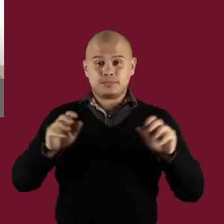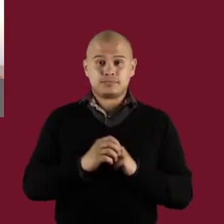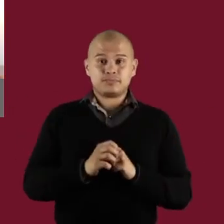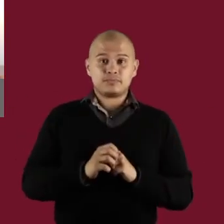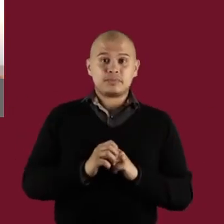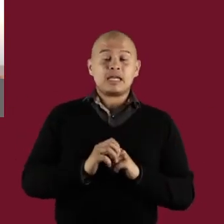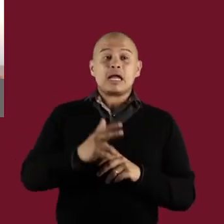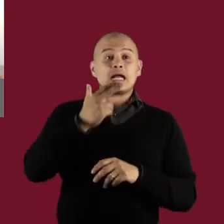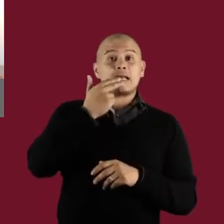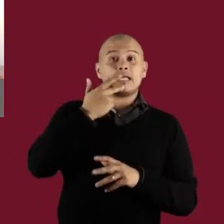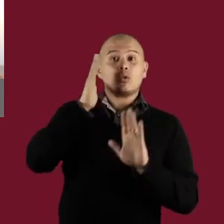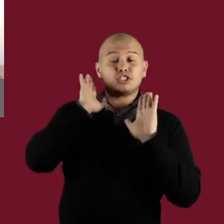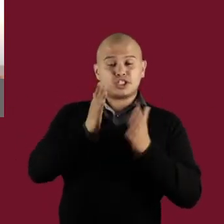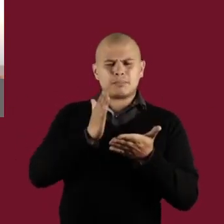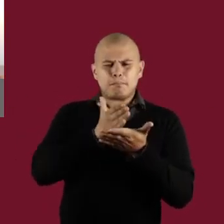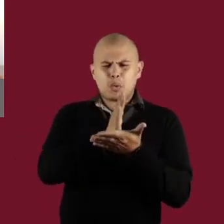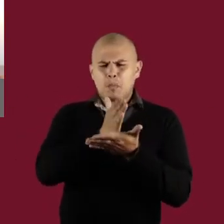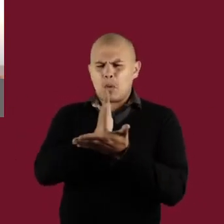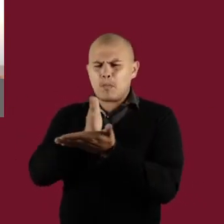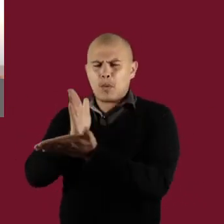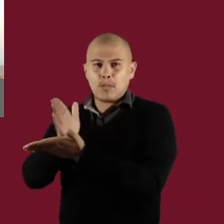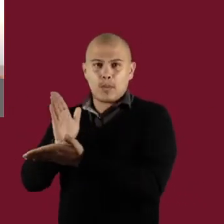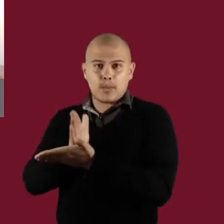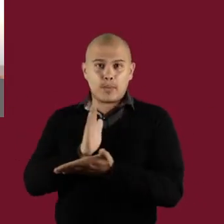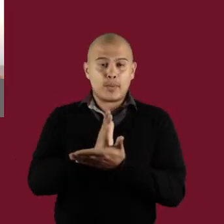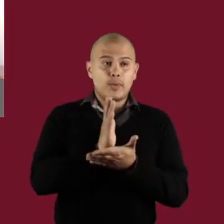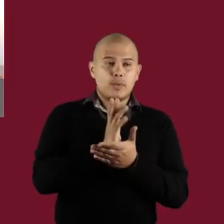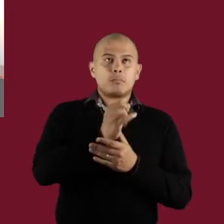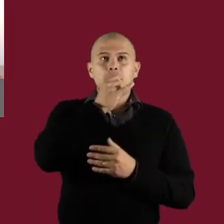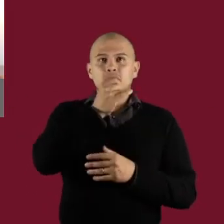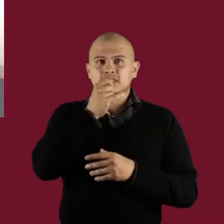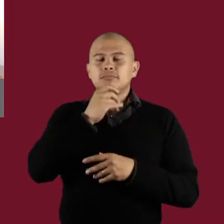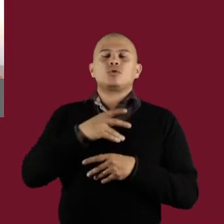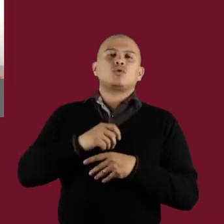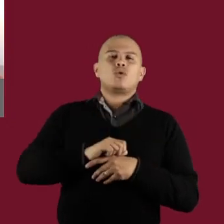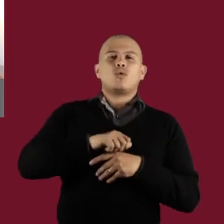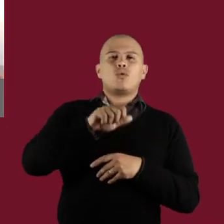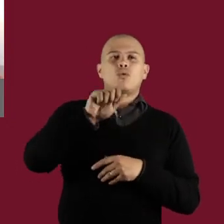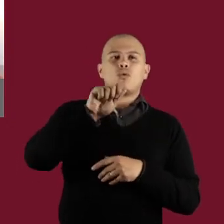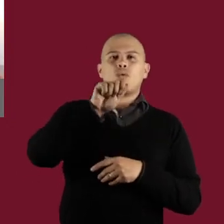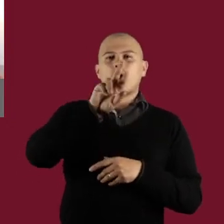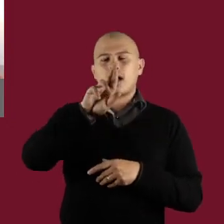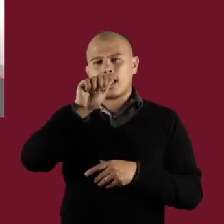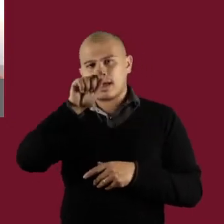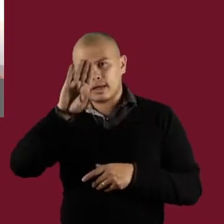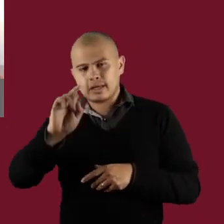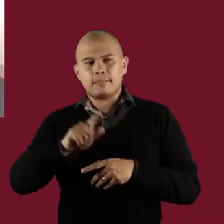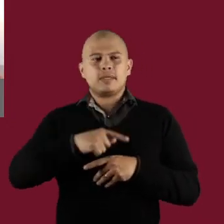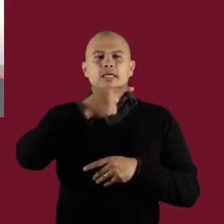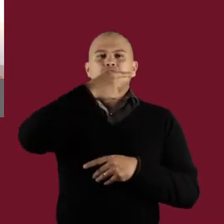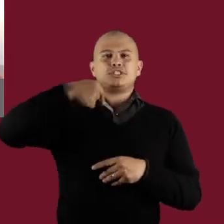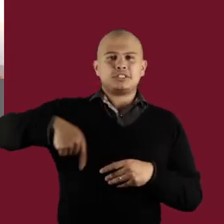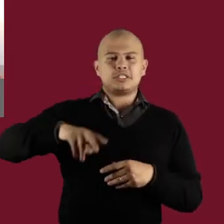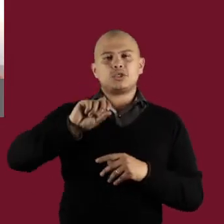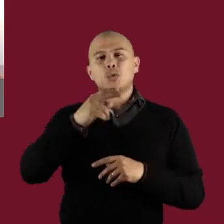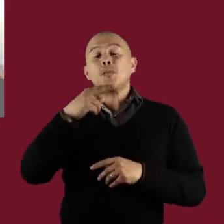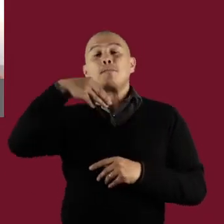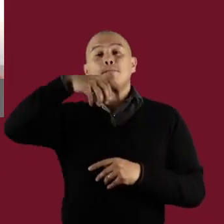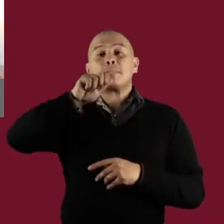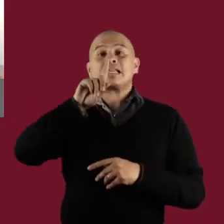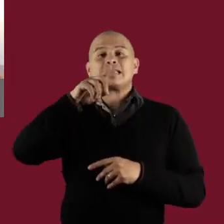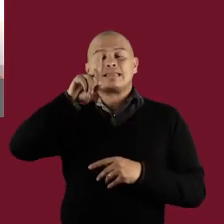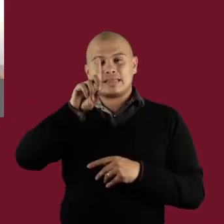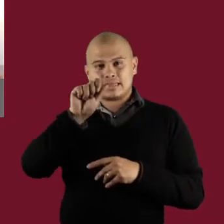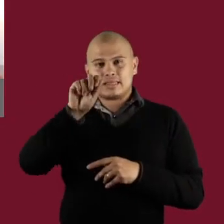foram autorizadas por esses países membros, no caso árabe, né, o França acabou de falar, chinês ou mandarim, inglês, francês,